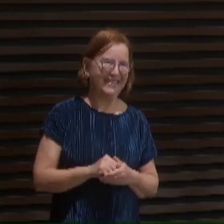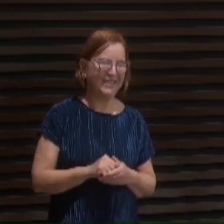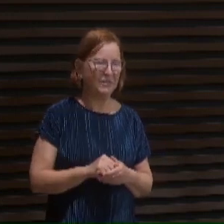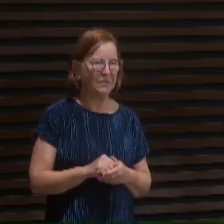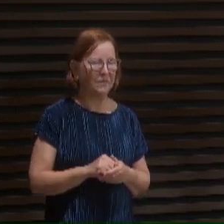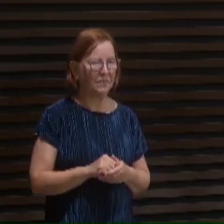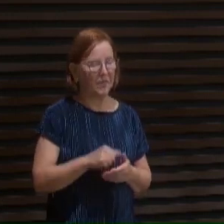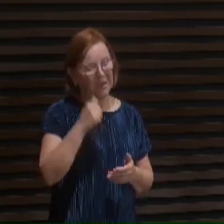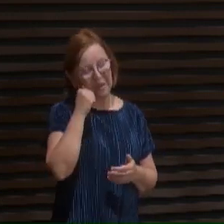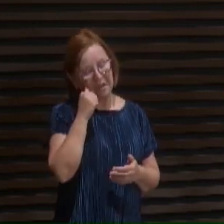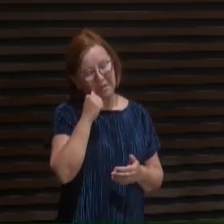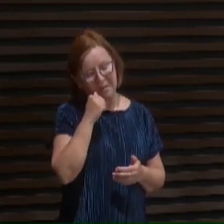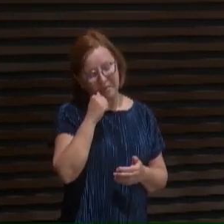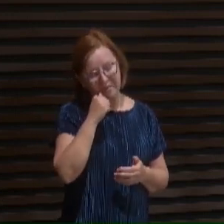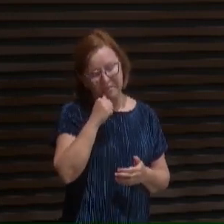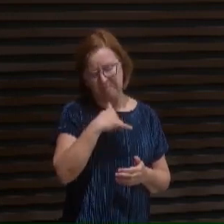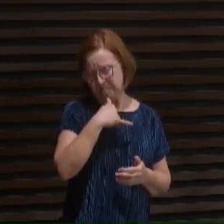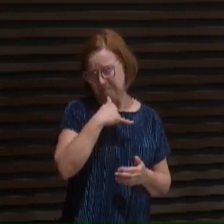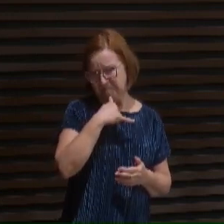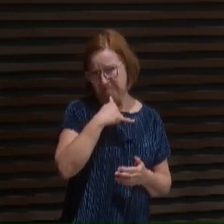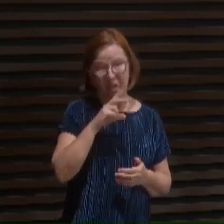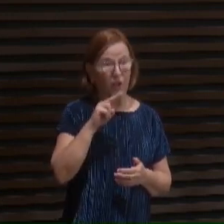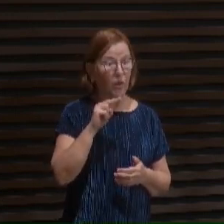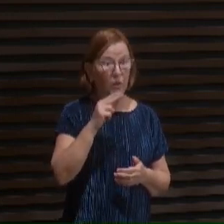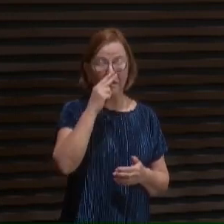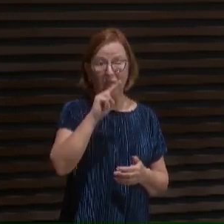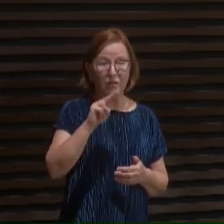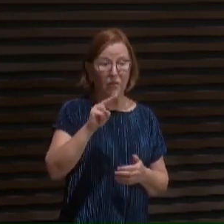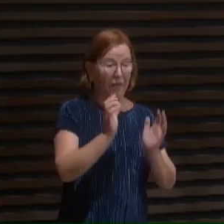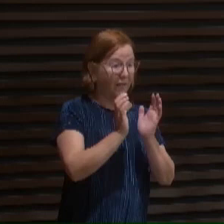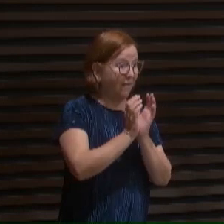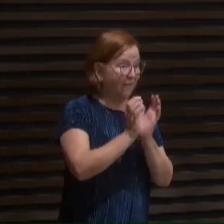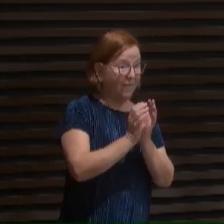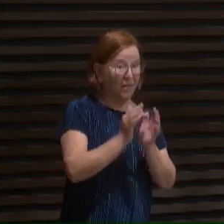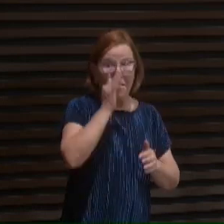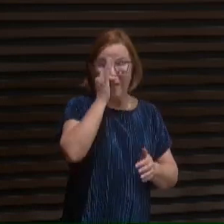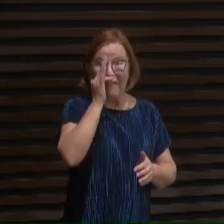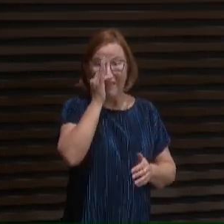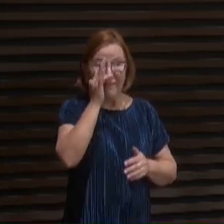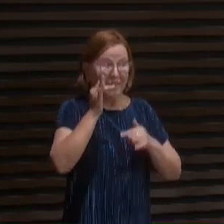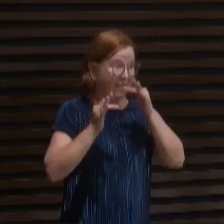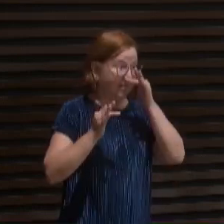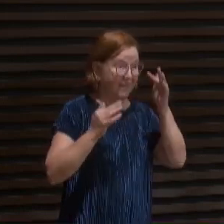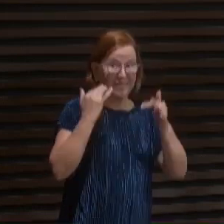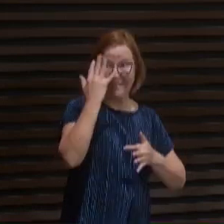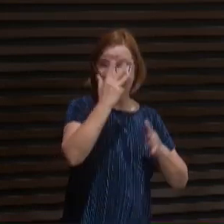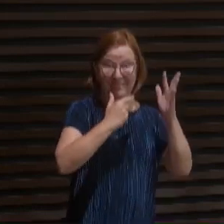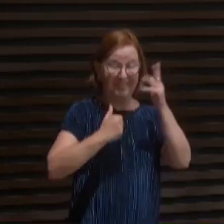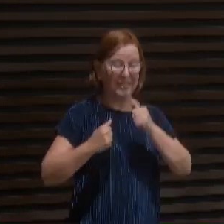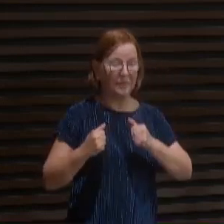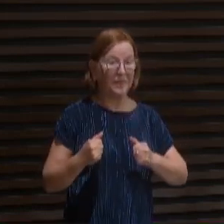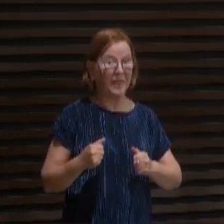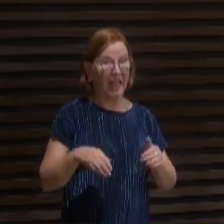Ela estava absorta, pois nunca tinha visto tantos vasos com tão belas flores. E finalmente chega o